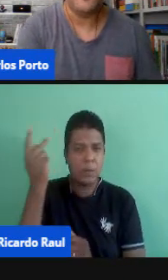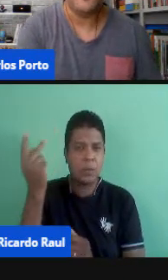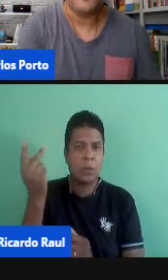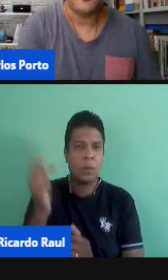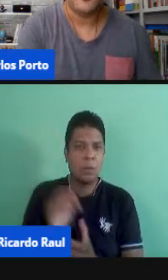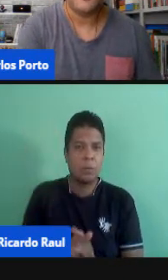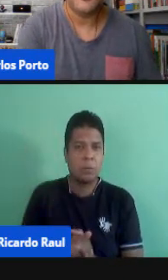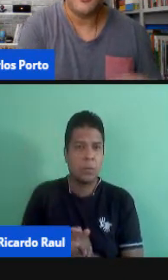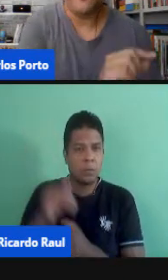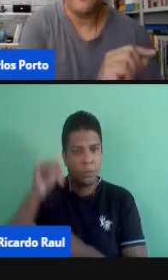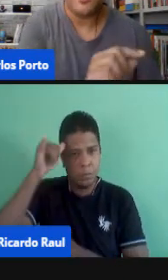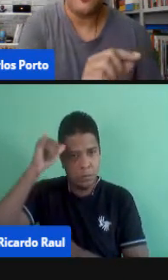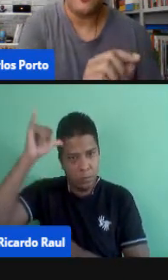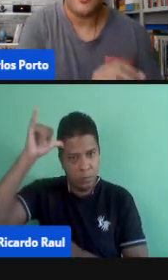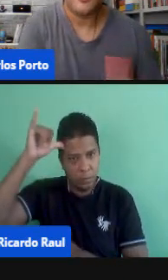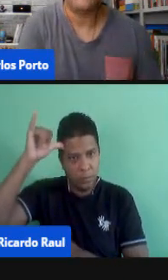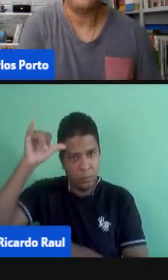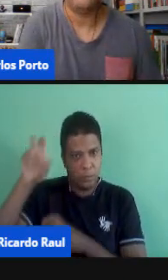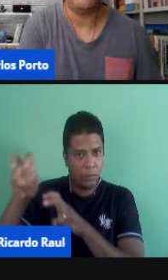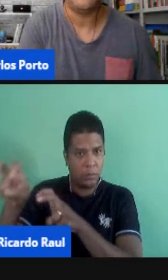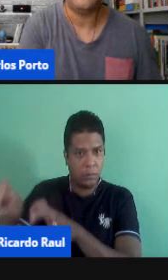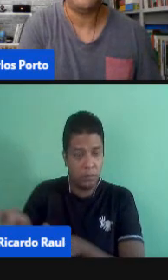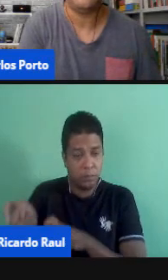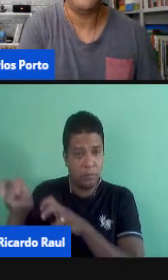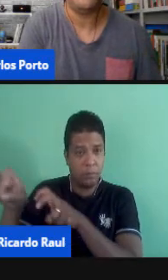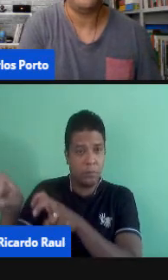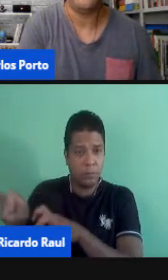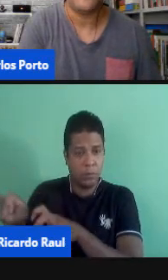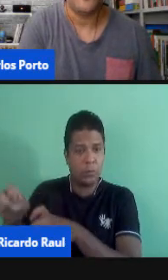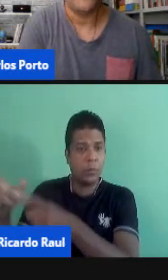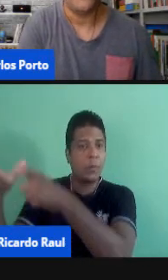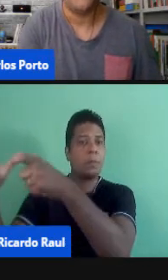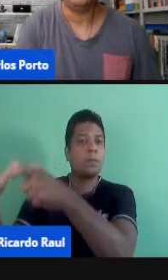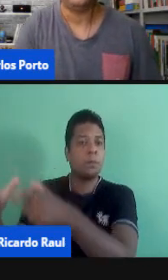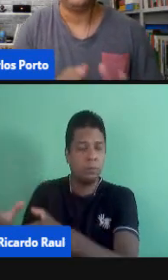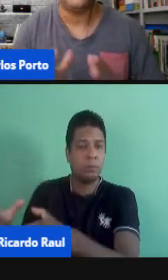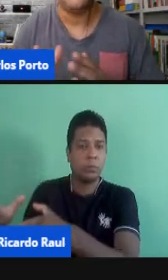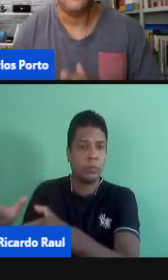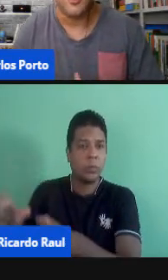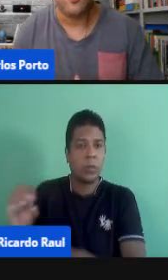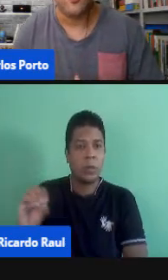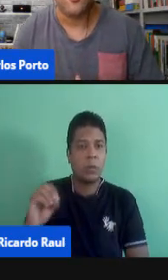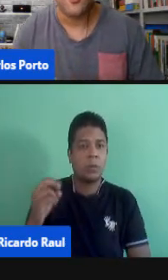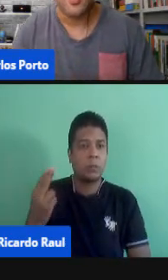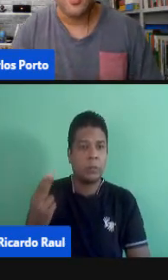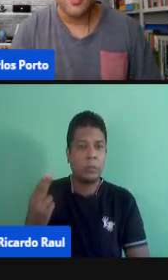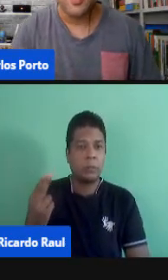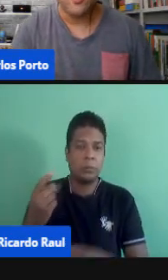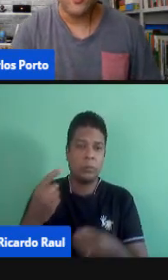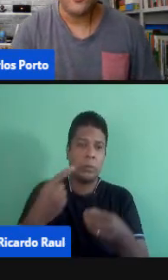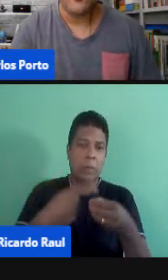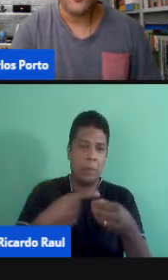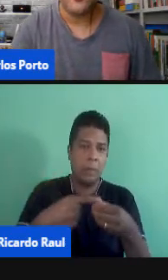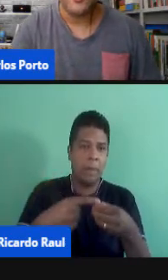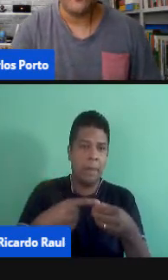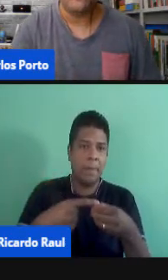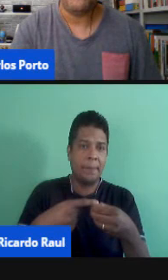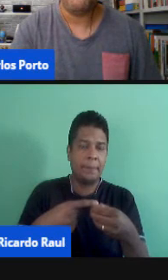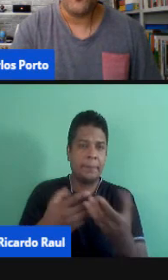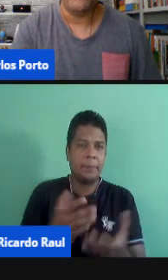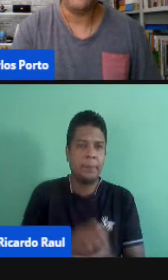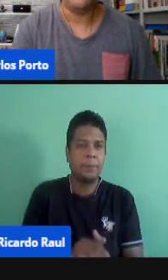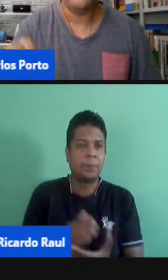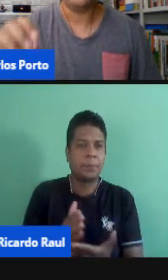campo, e aqui eu falo a questão de localização, ou na cidade. Então, nós temos que ter